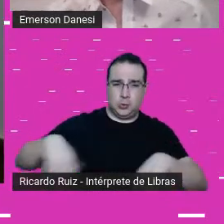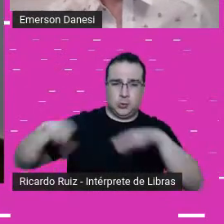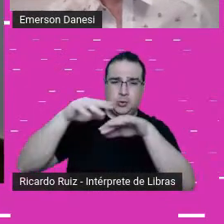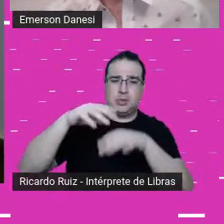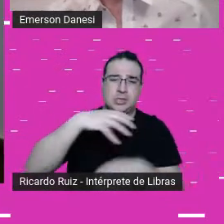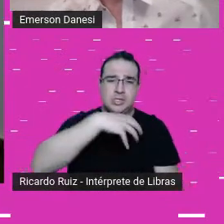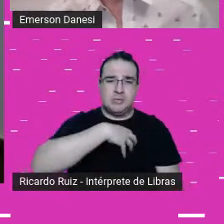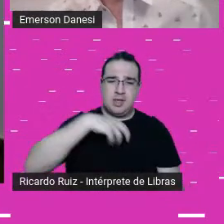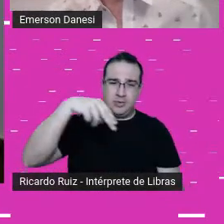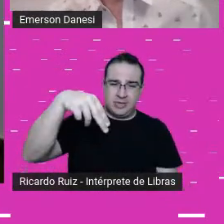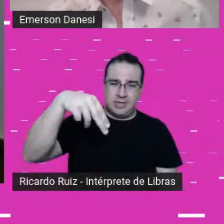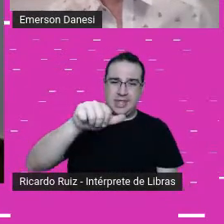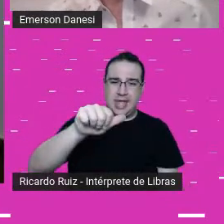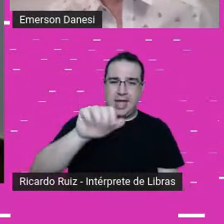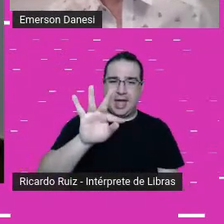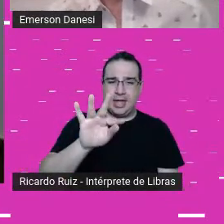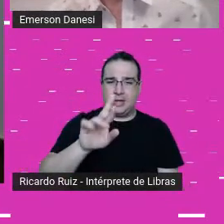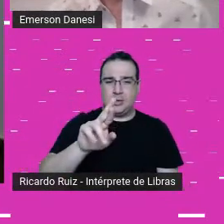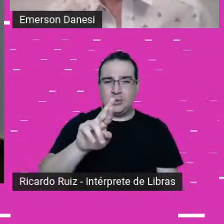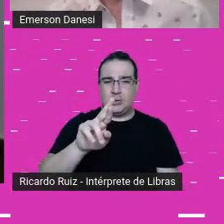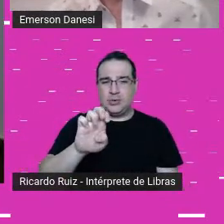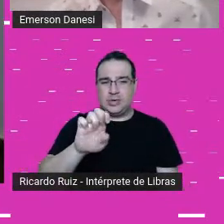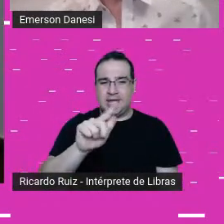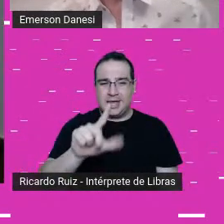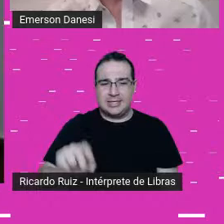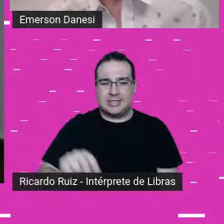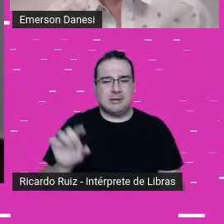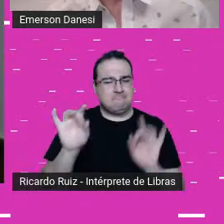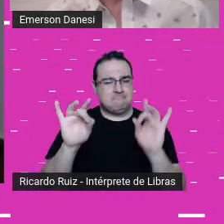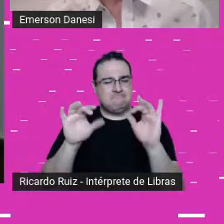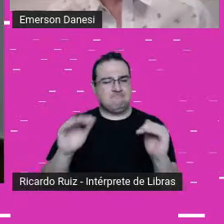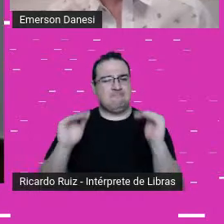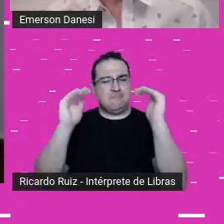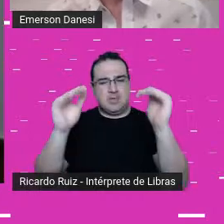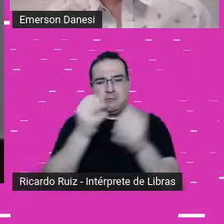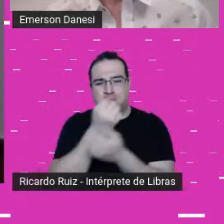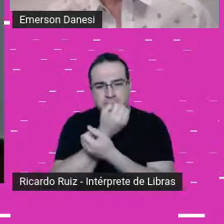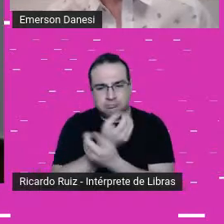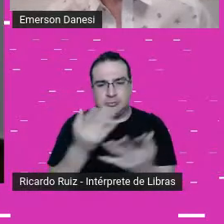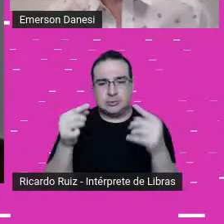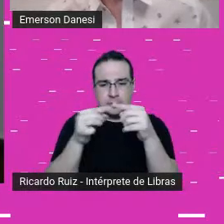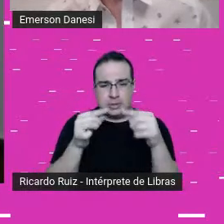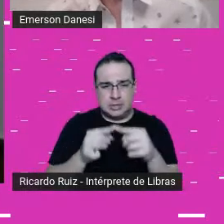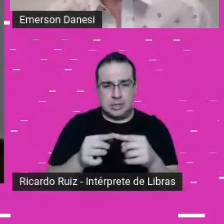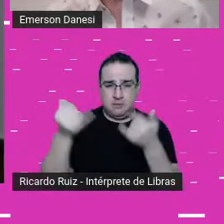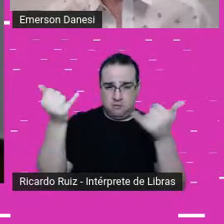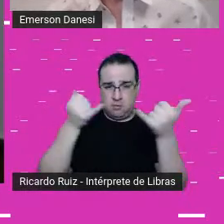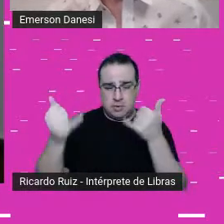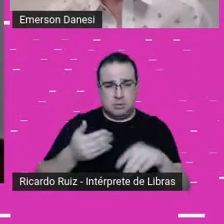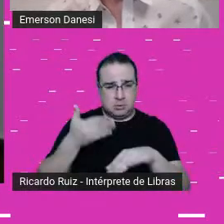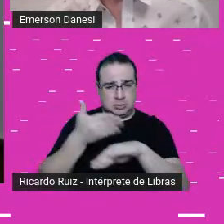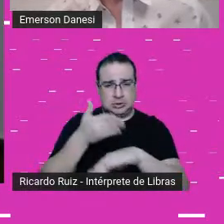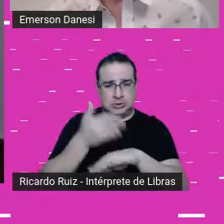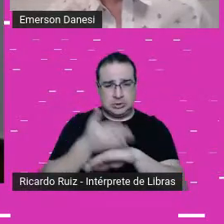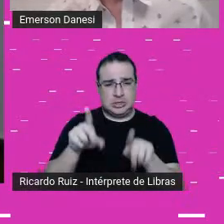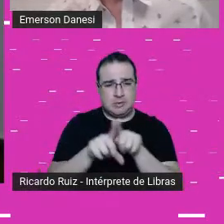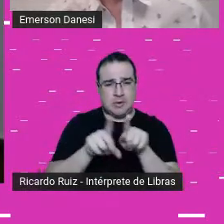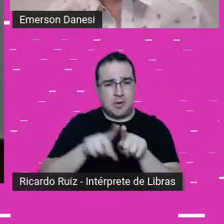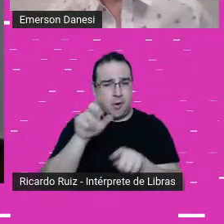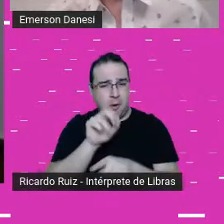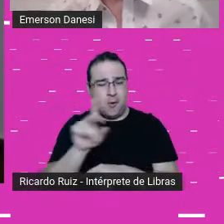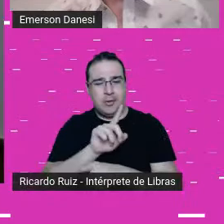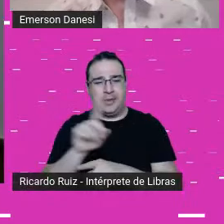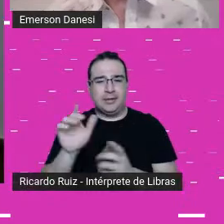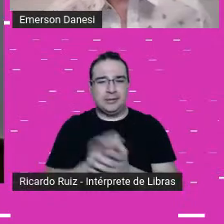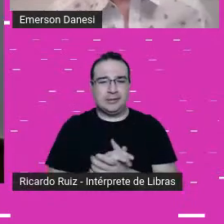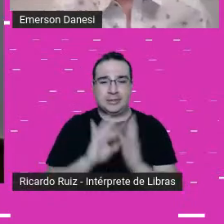Isso era colocado de uma maneira muito elegante e precisa. Então, isso era um tipo de informação que você podia acessar ou não,